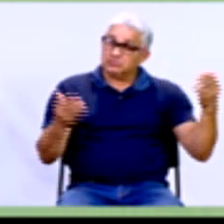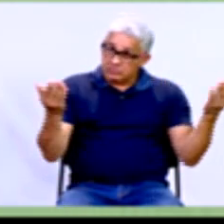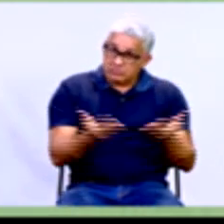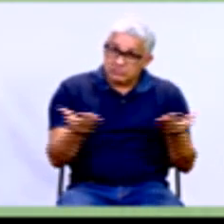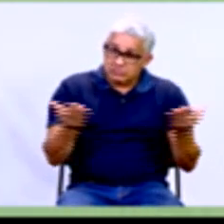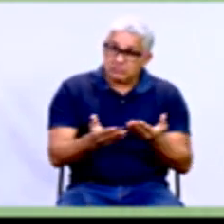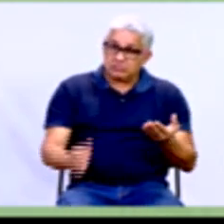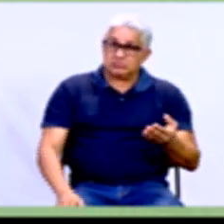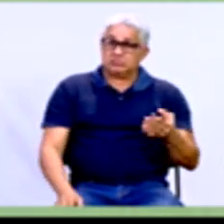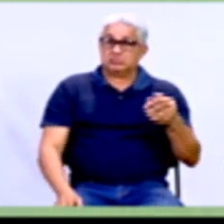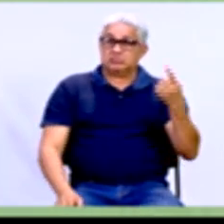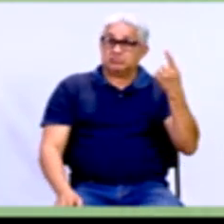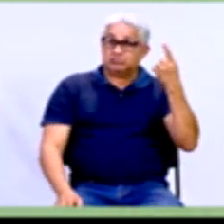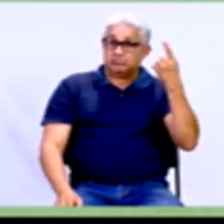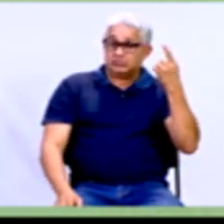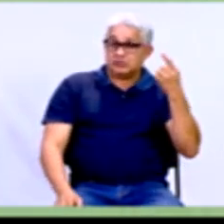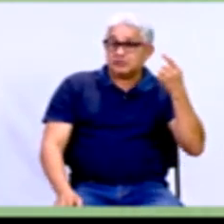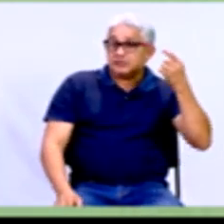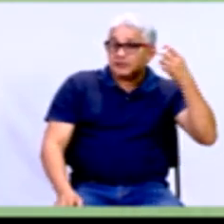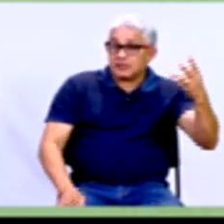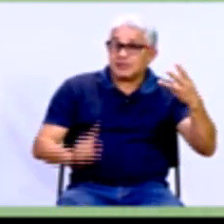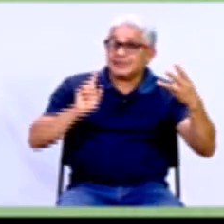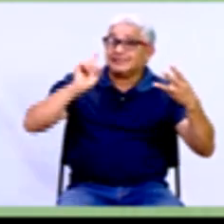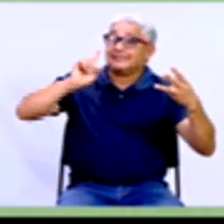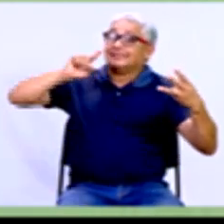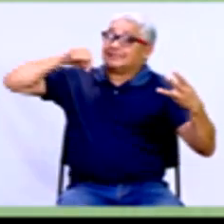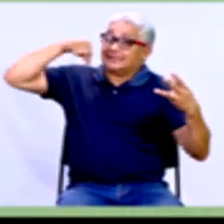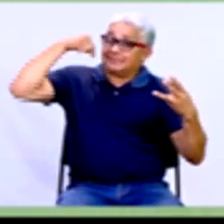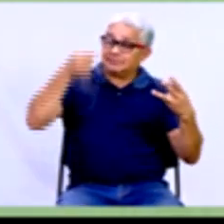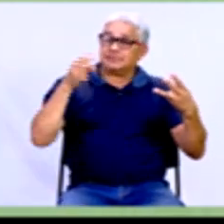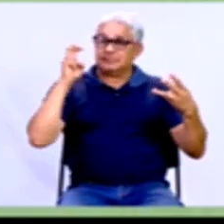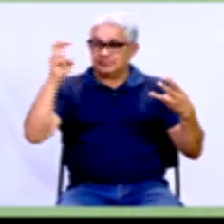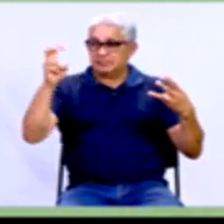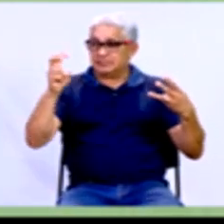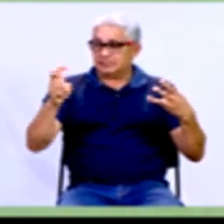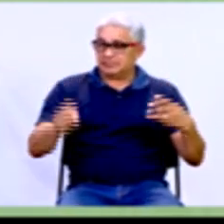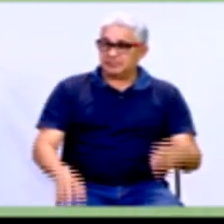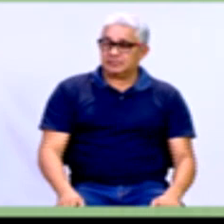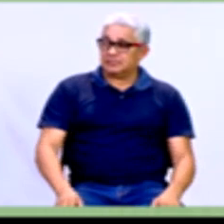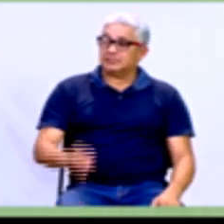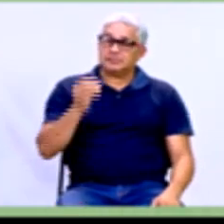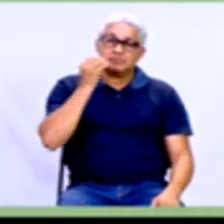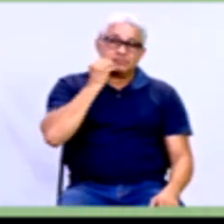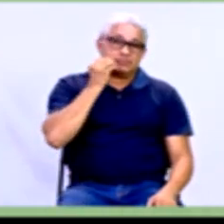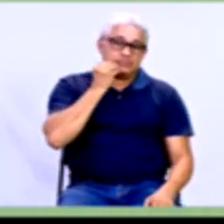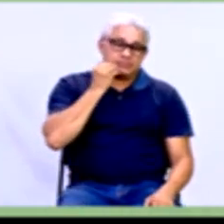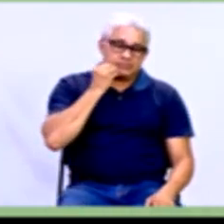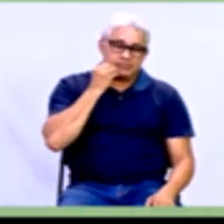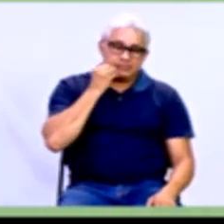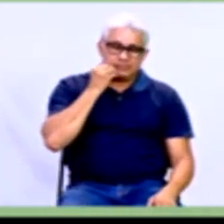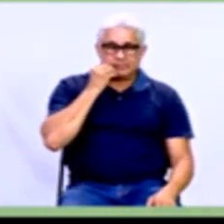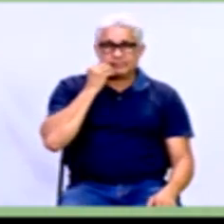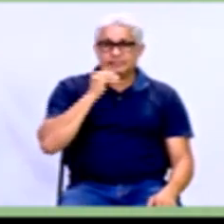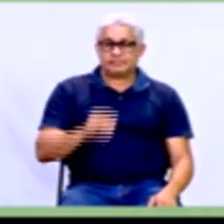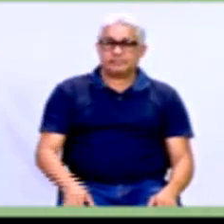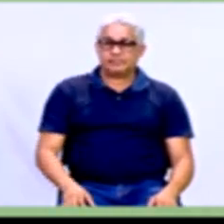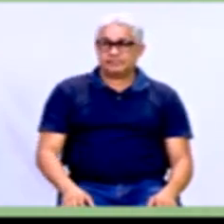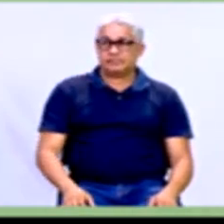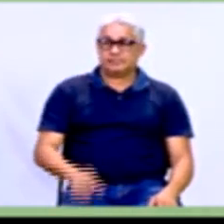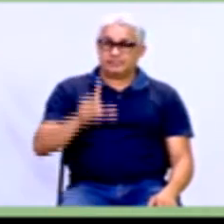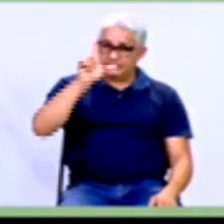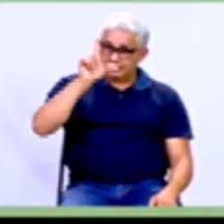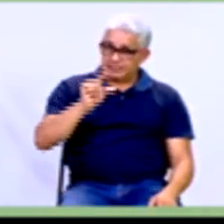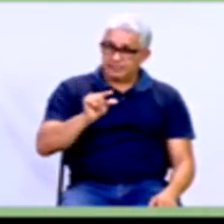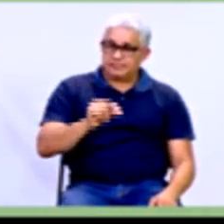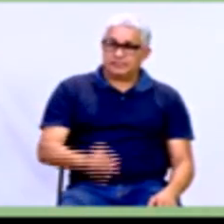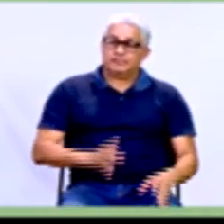da probabilidade de cair um 3 e depois um 5. Então, vai ser uma probabilidade bem menor, né? A